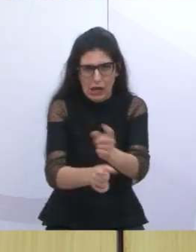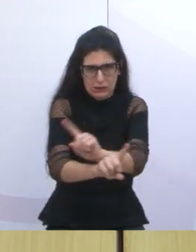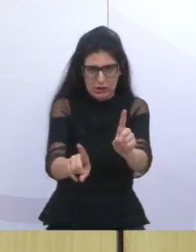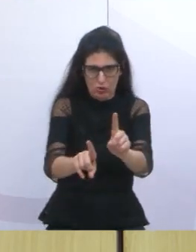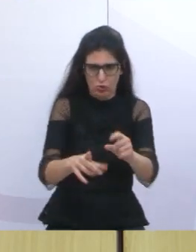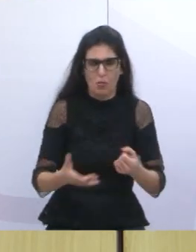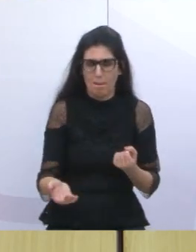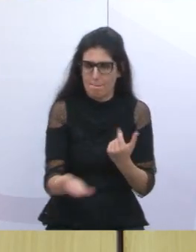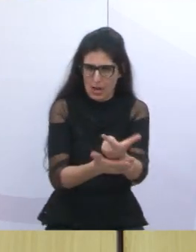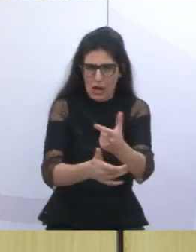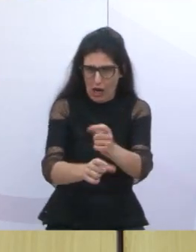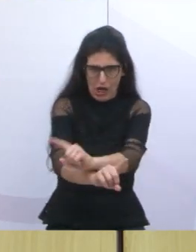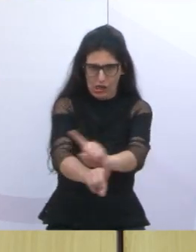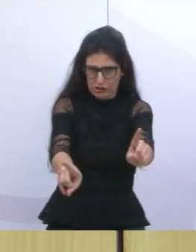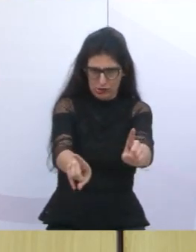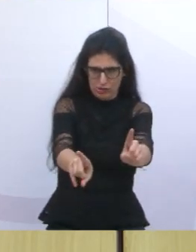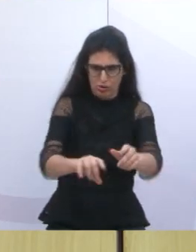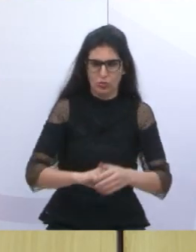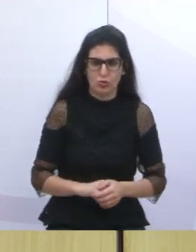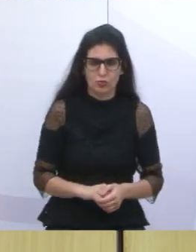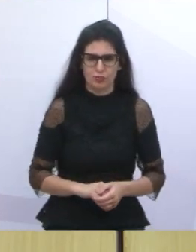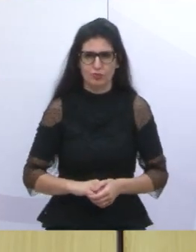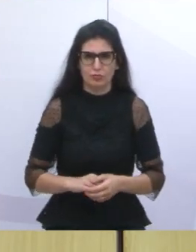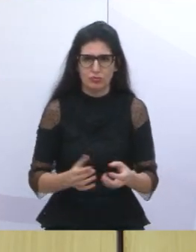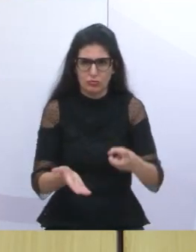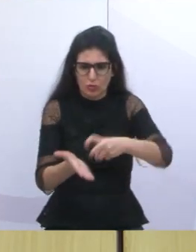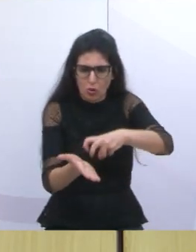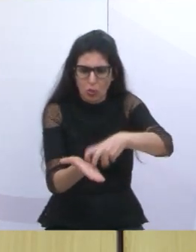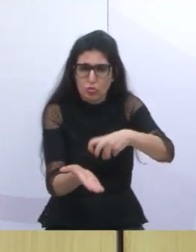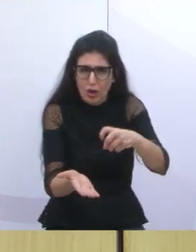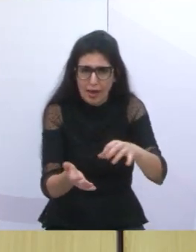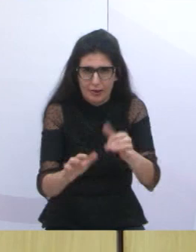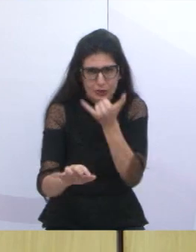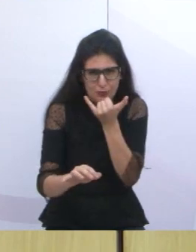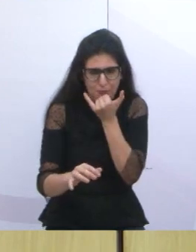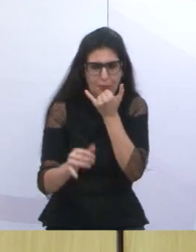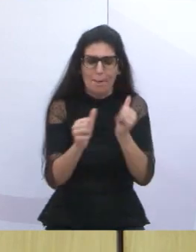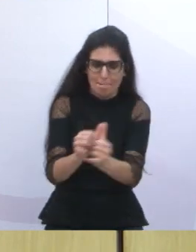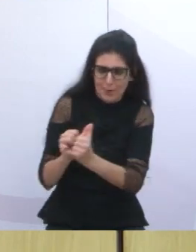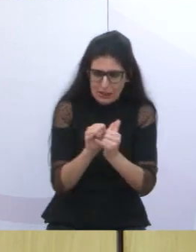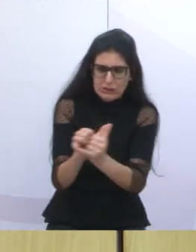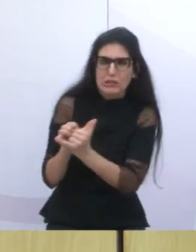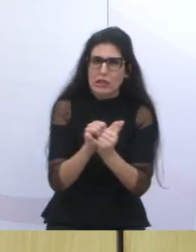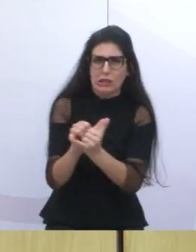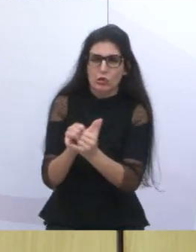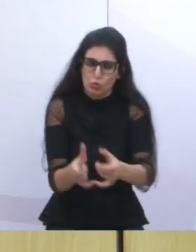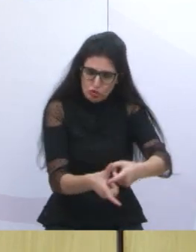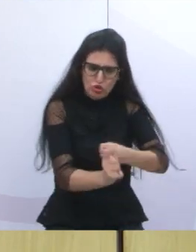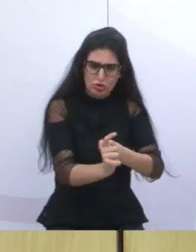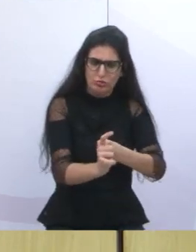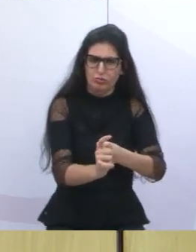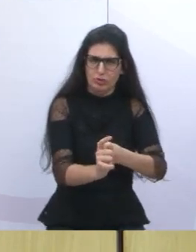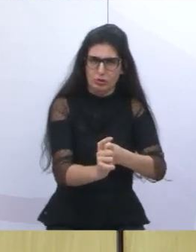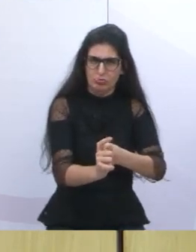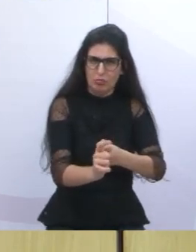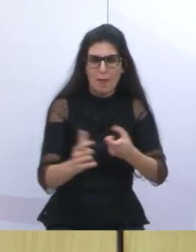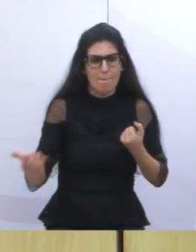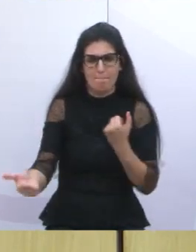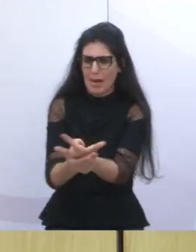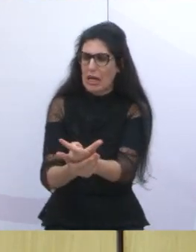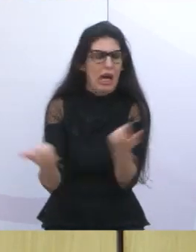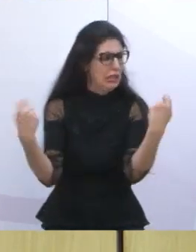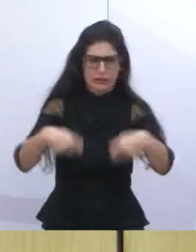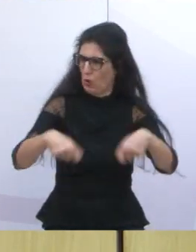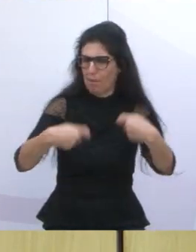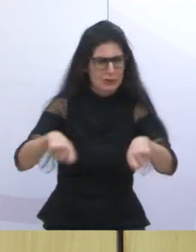tributário. Concede remissão dos créditos tributários referente à contribuição de